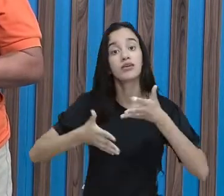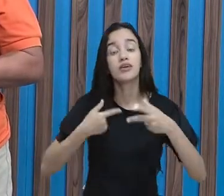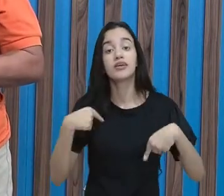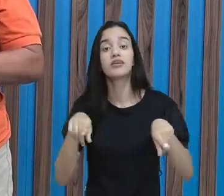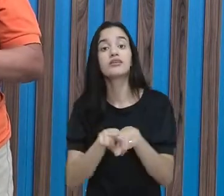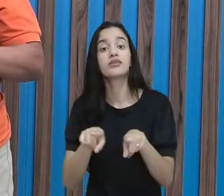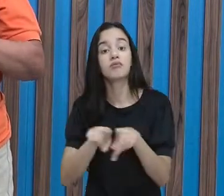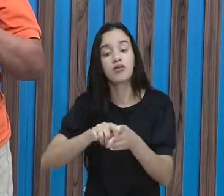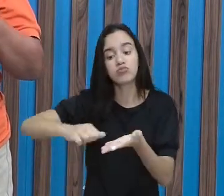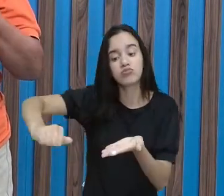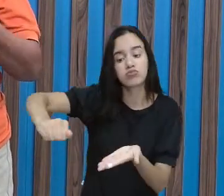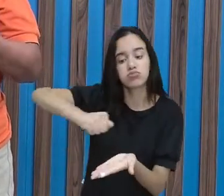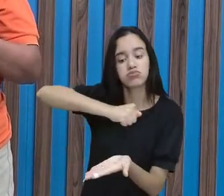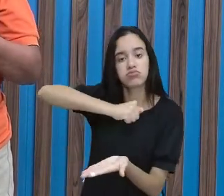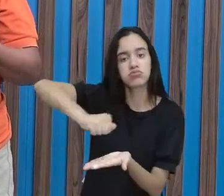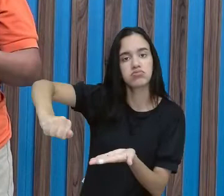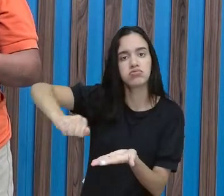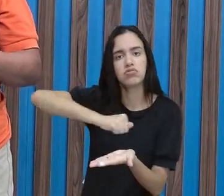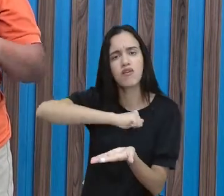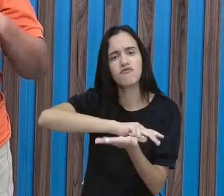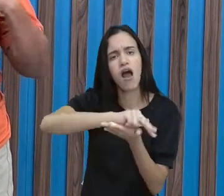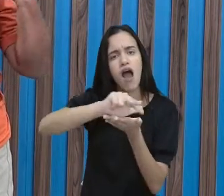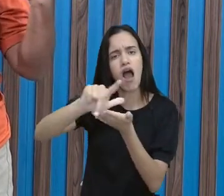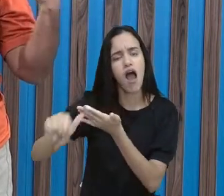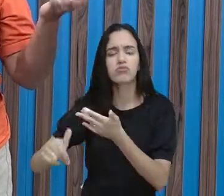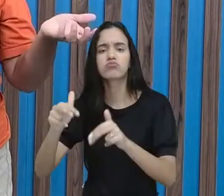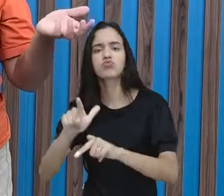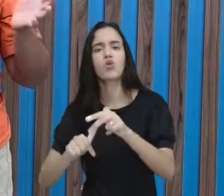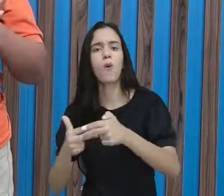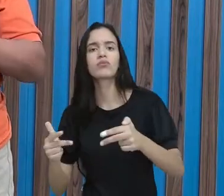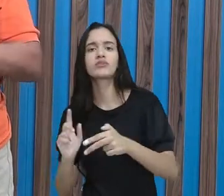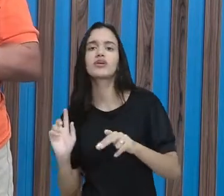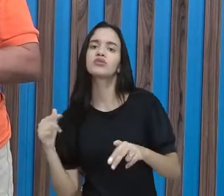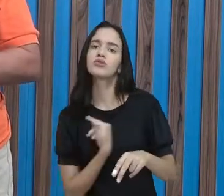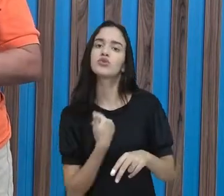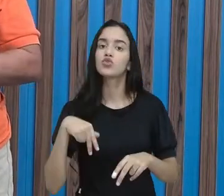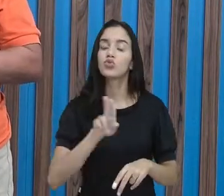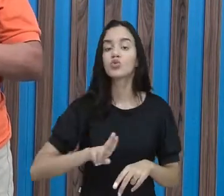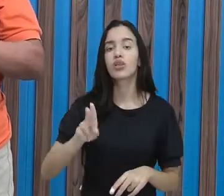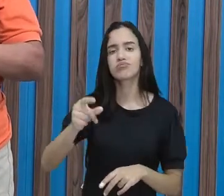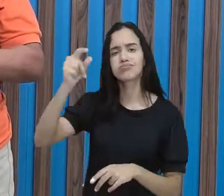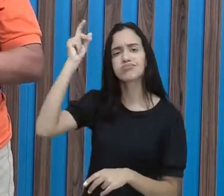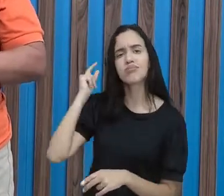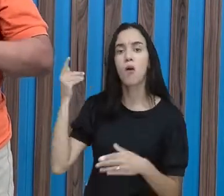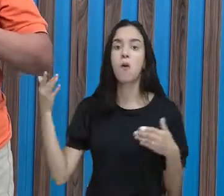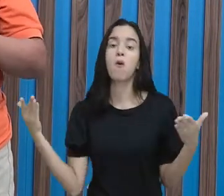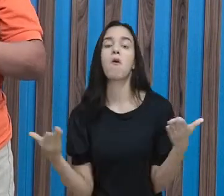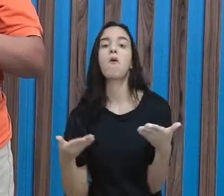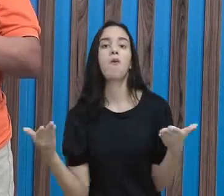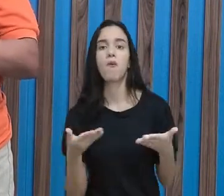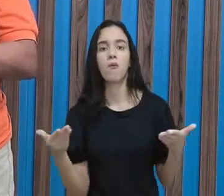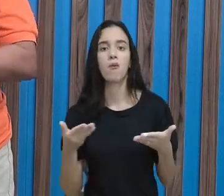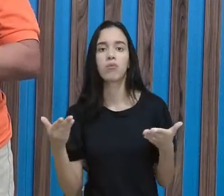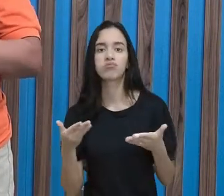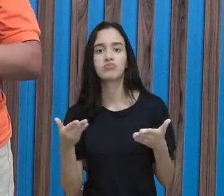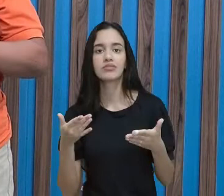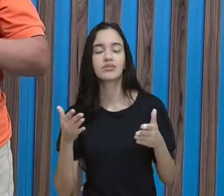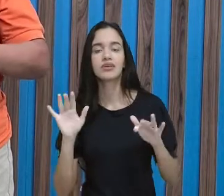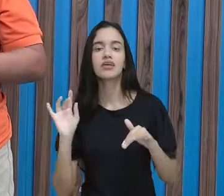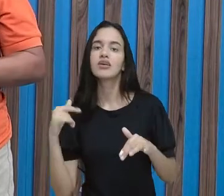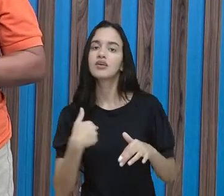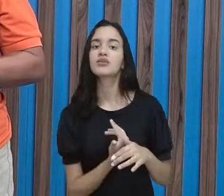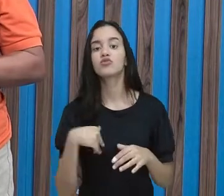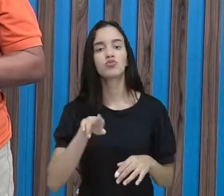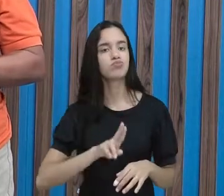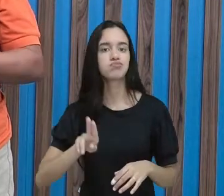exemplo. Então, vários objetos que a gente usava e que hoje em dia já não se encontra mais